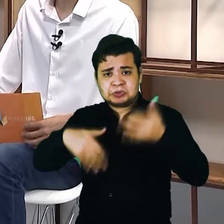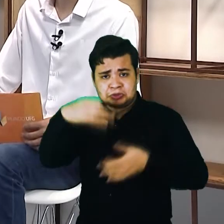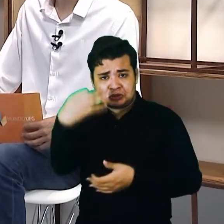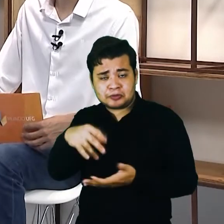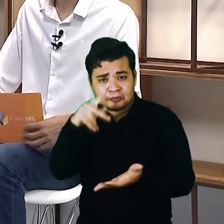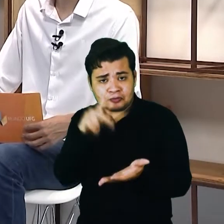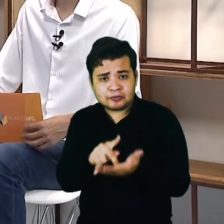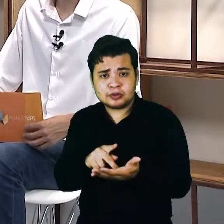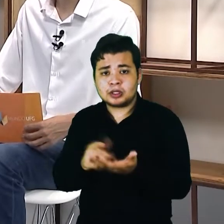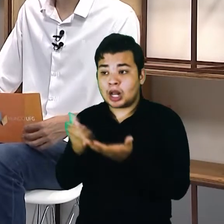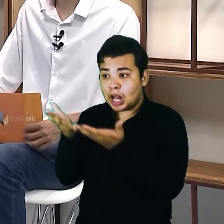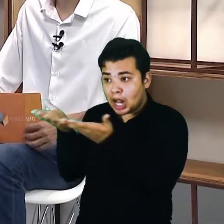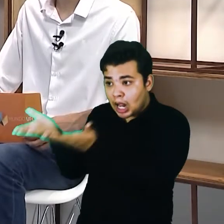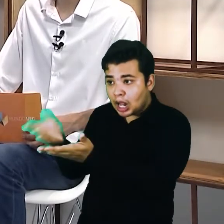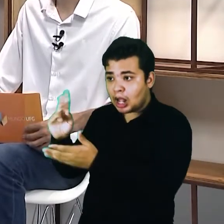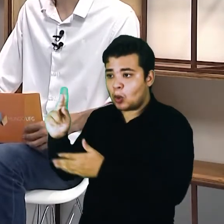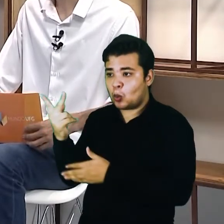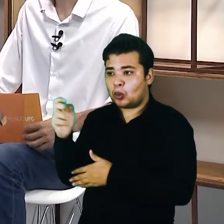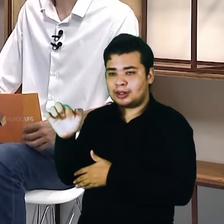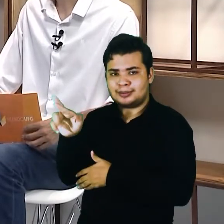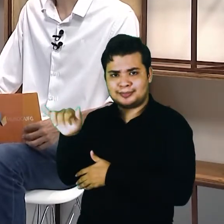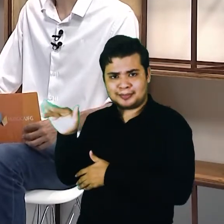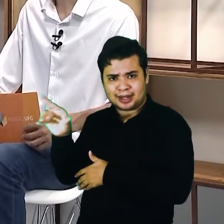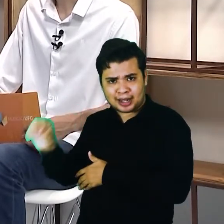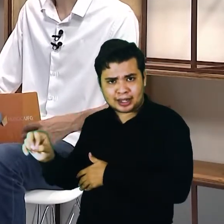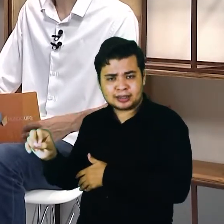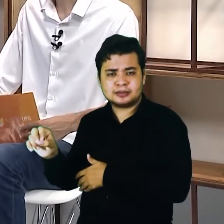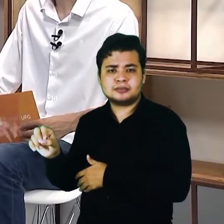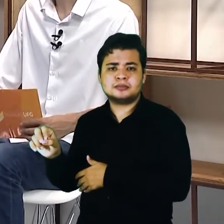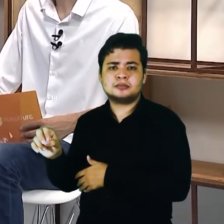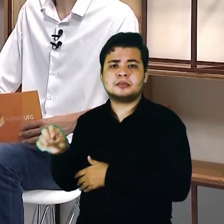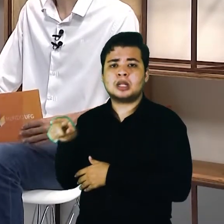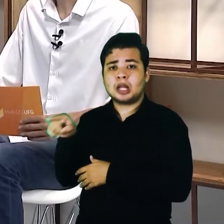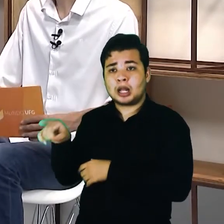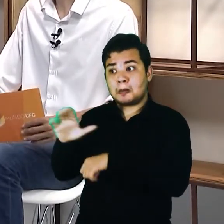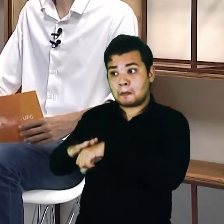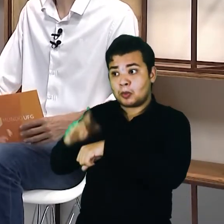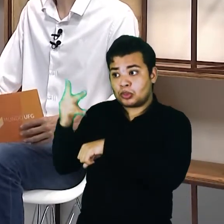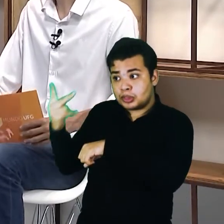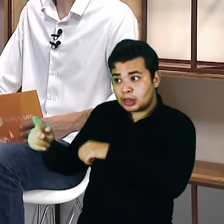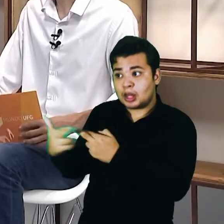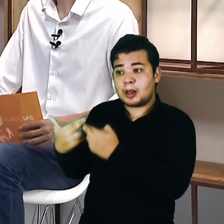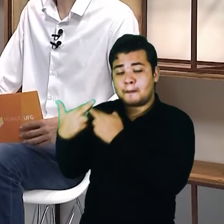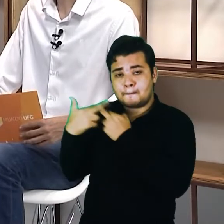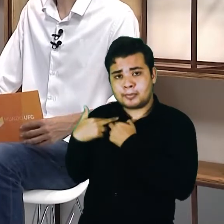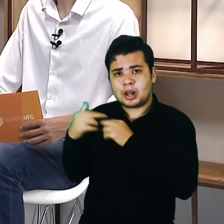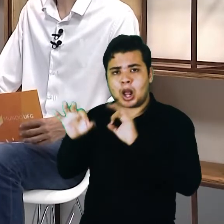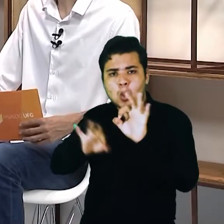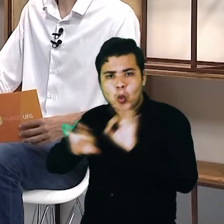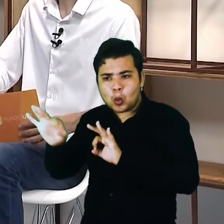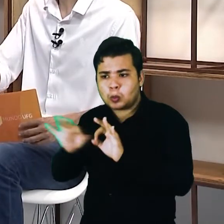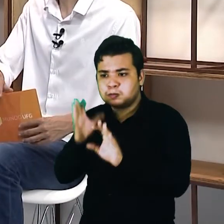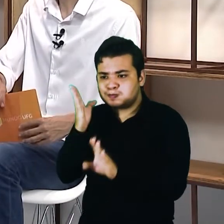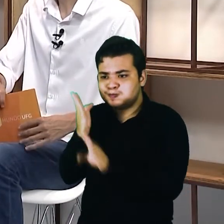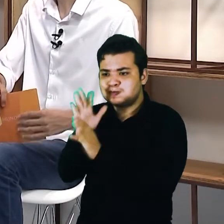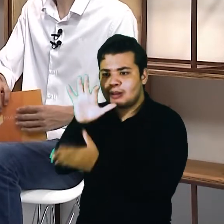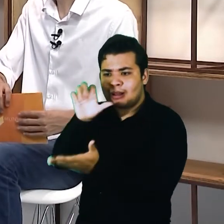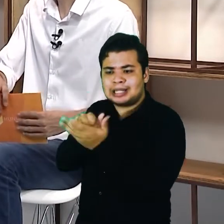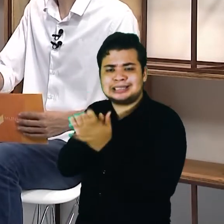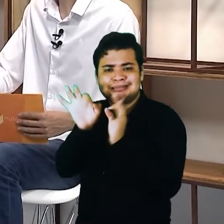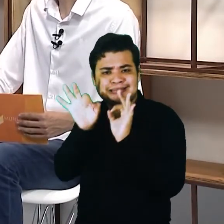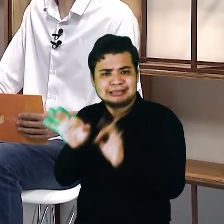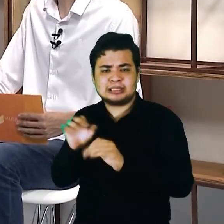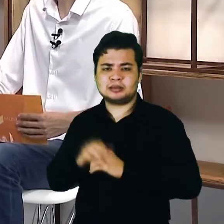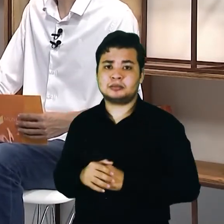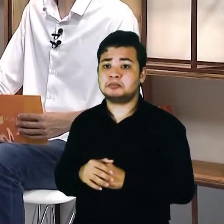Exatamente isso. O herbário ele existe para uma correta identificação. E você precisa disso.